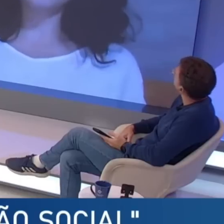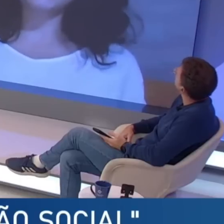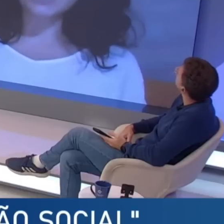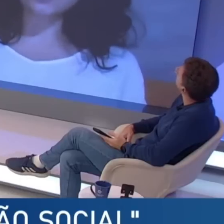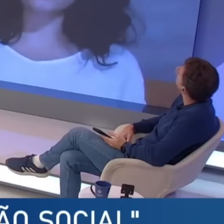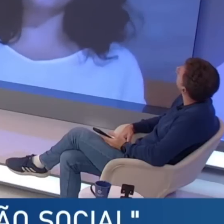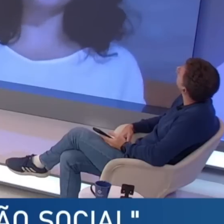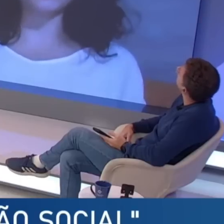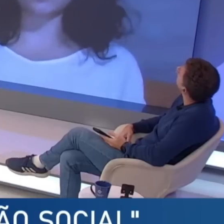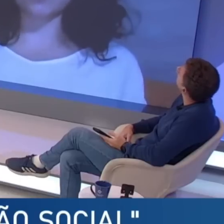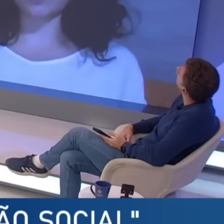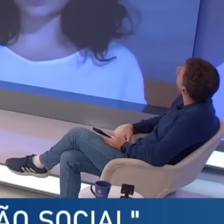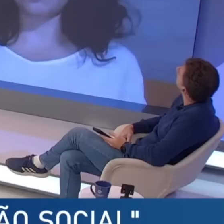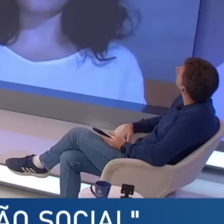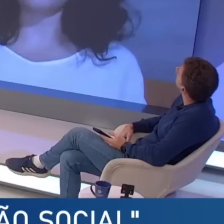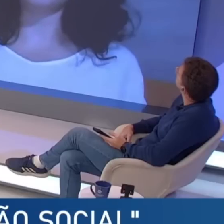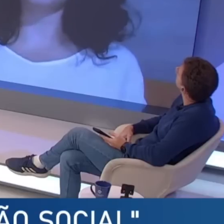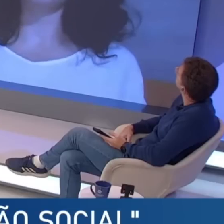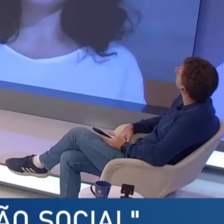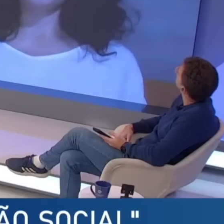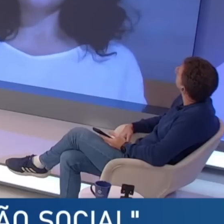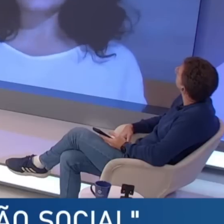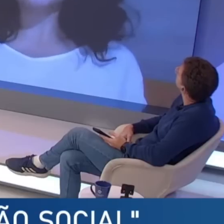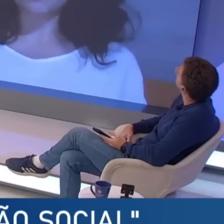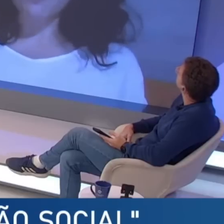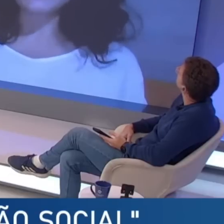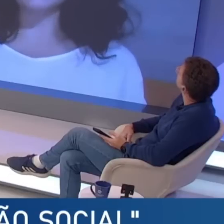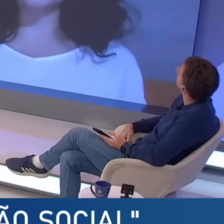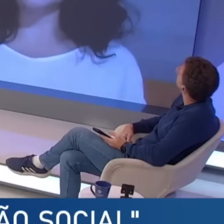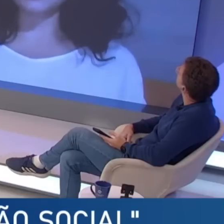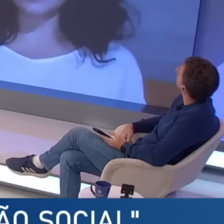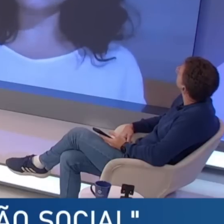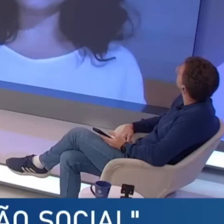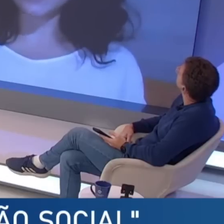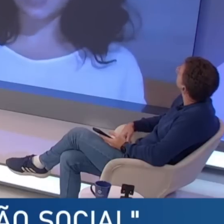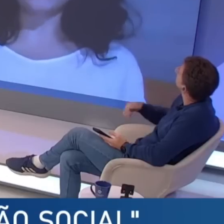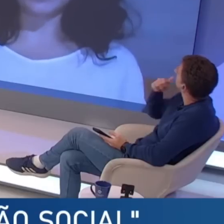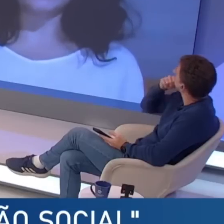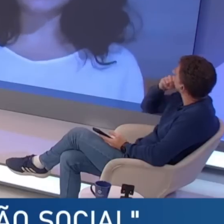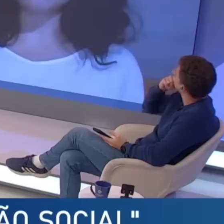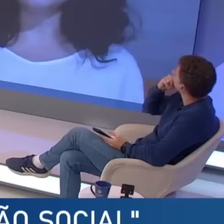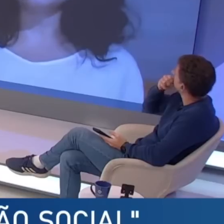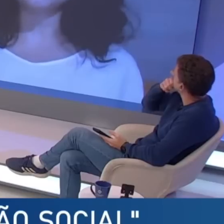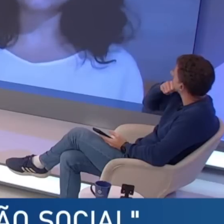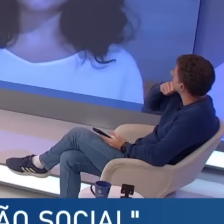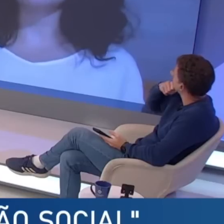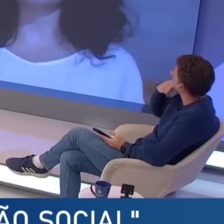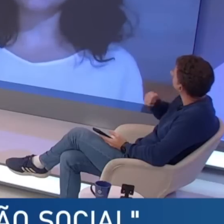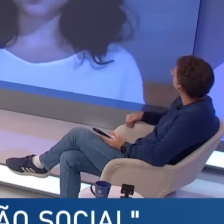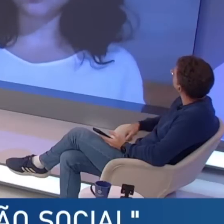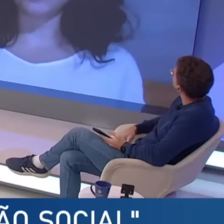mito de que a taxa de juros resolve qualquer tipo de inflação. A retórica da austeridade fiscal, né, ela está imbuída de